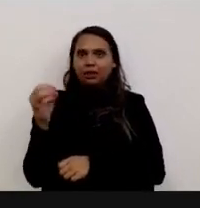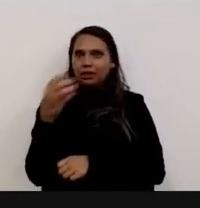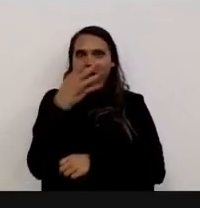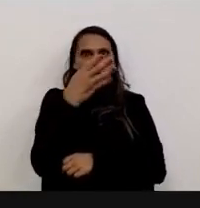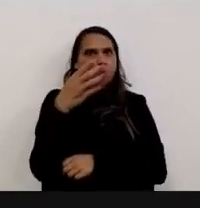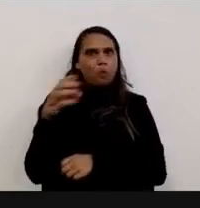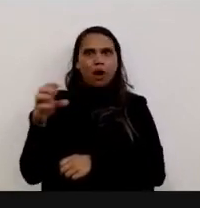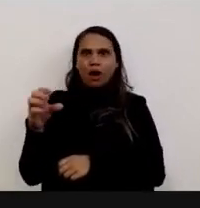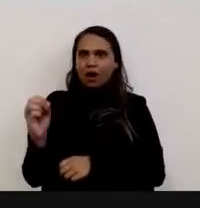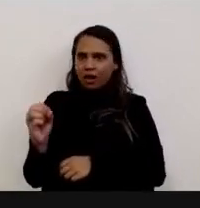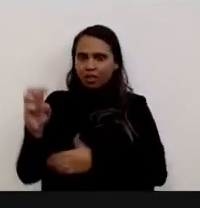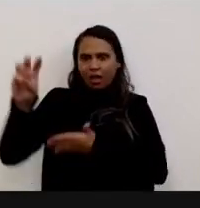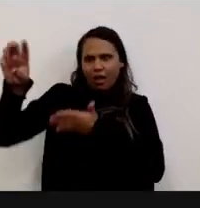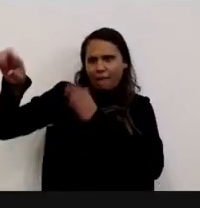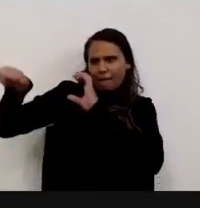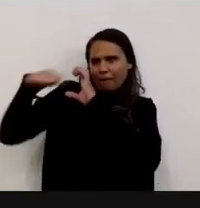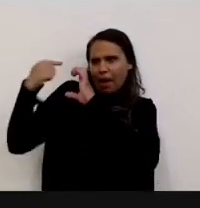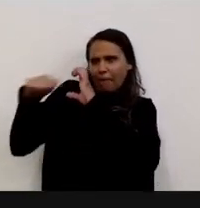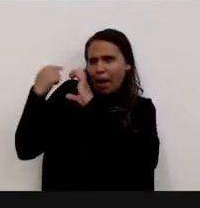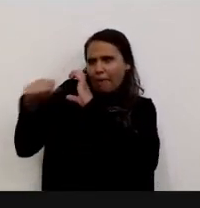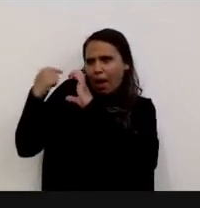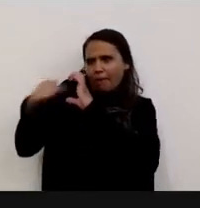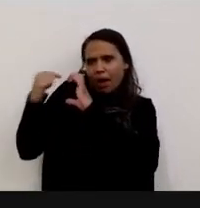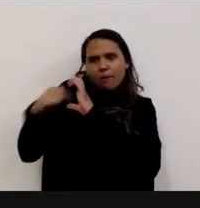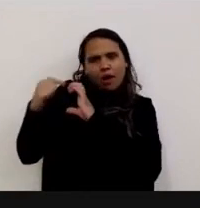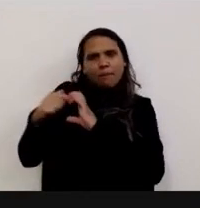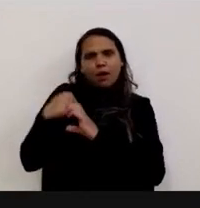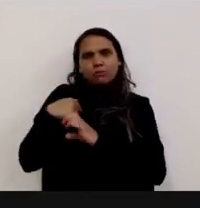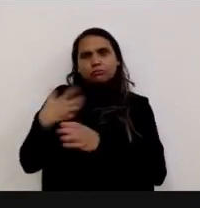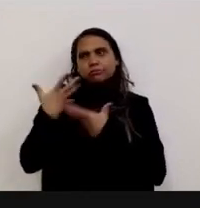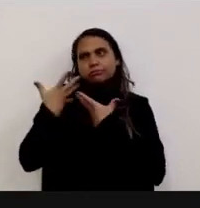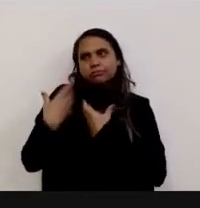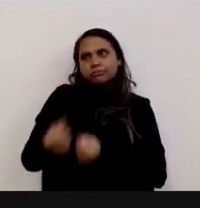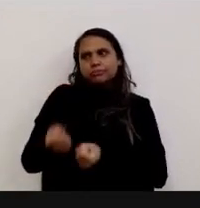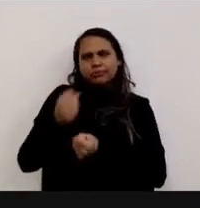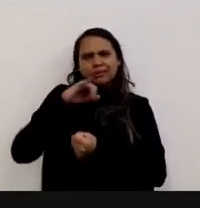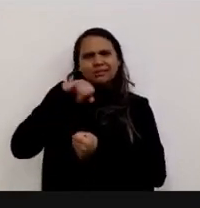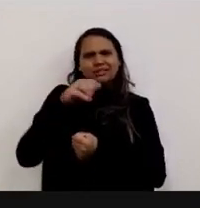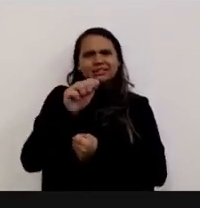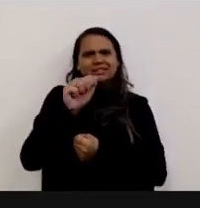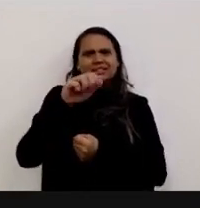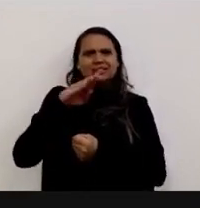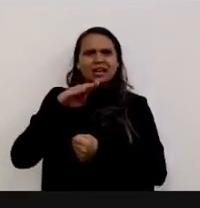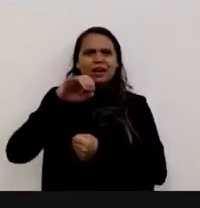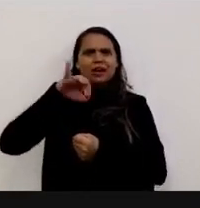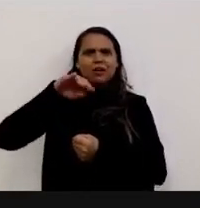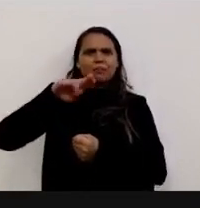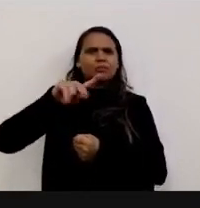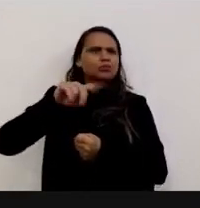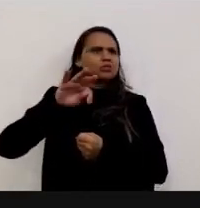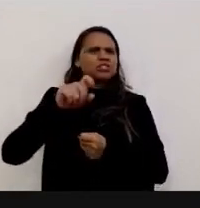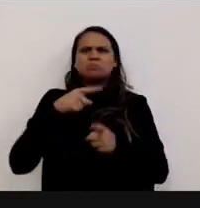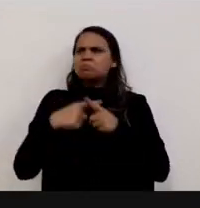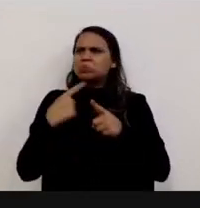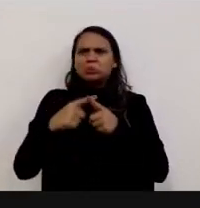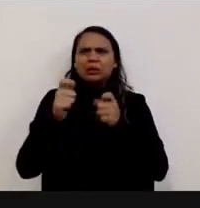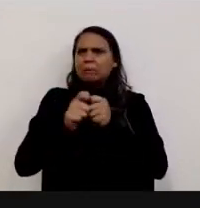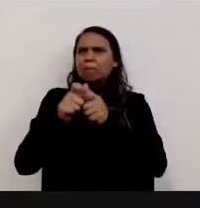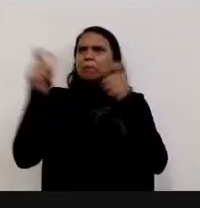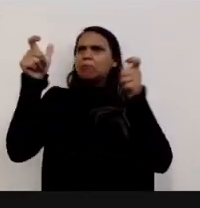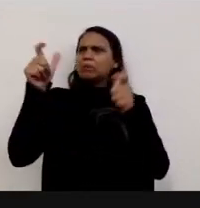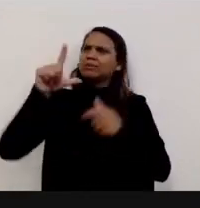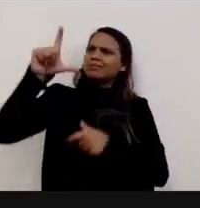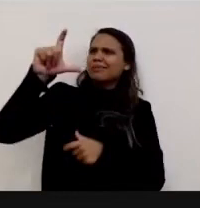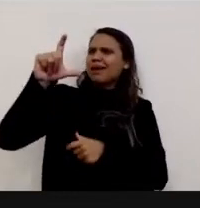sugestões de palavras, né? E coisas assim bem... Por que jabuti está vindo em maiúscula? Por que terra está vindo em maiúscula?